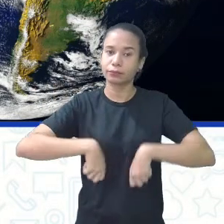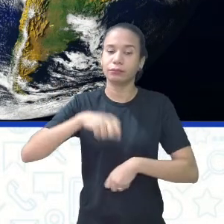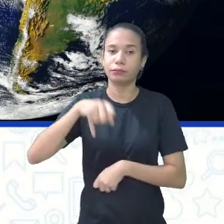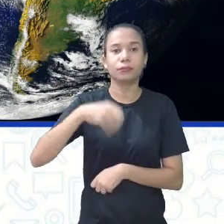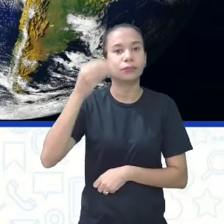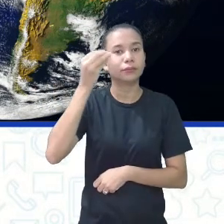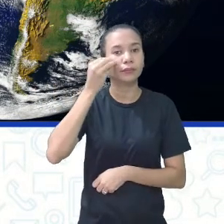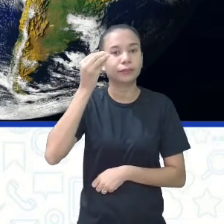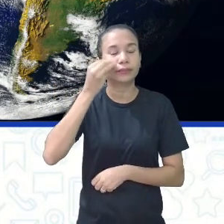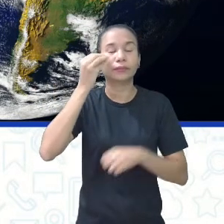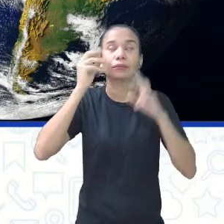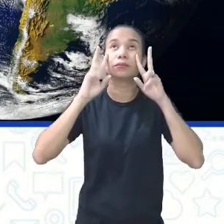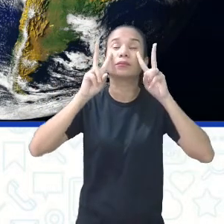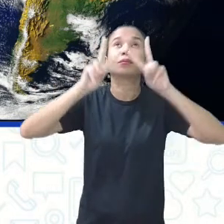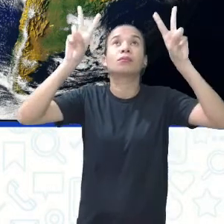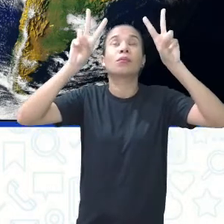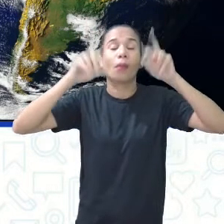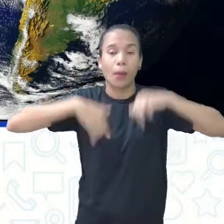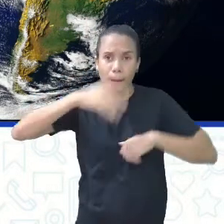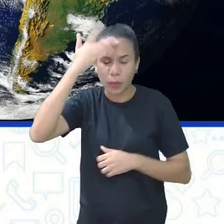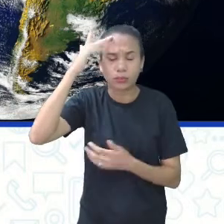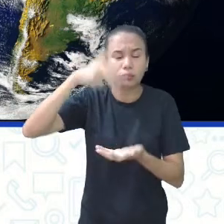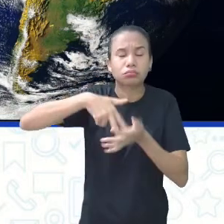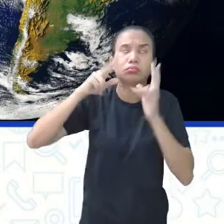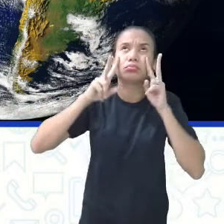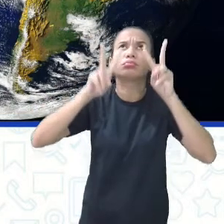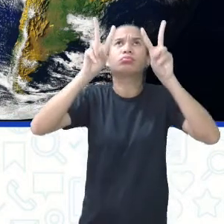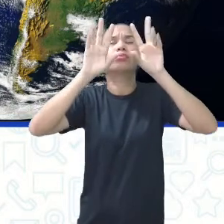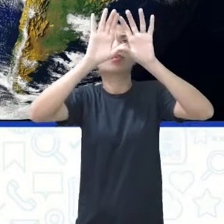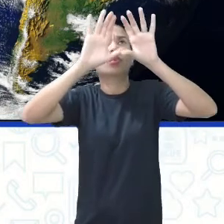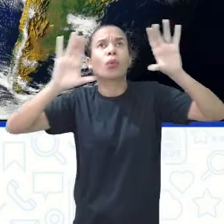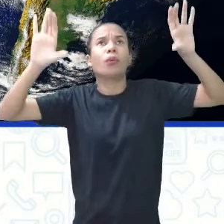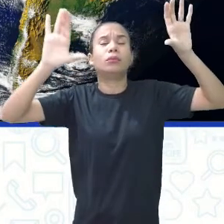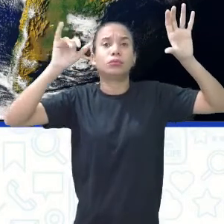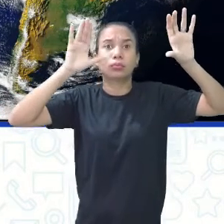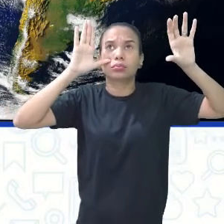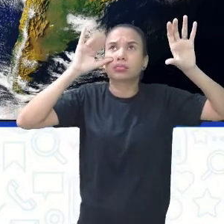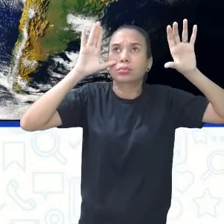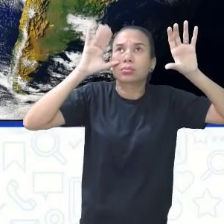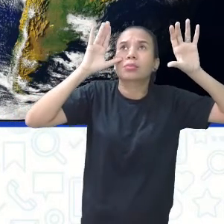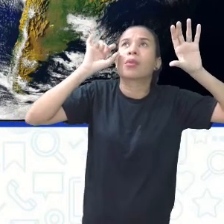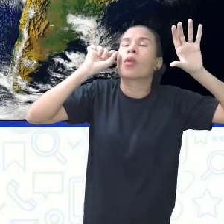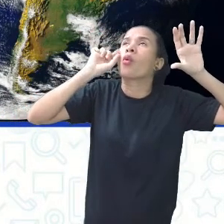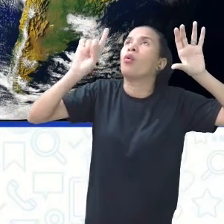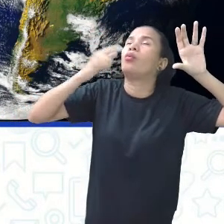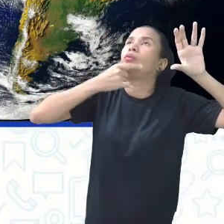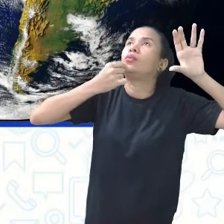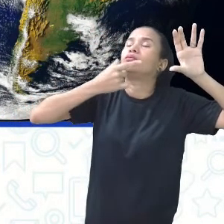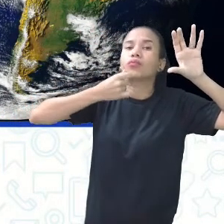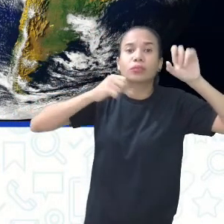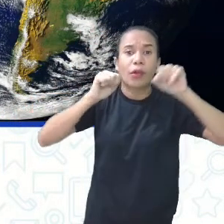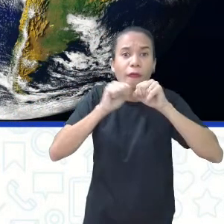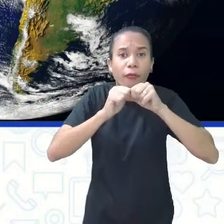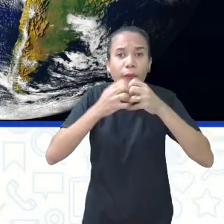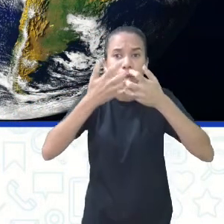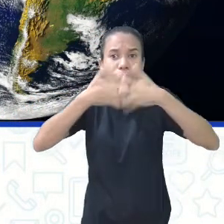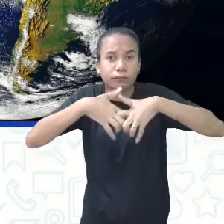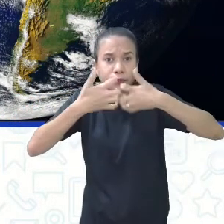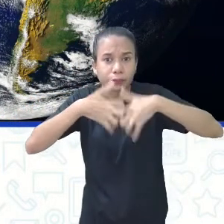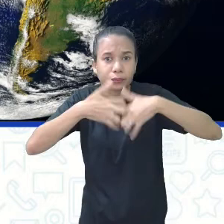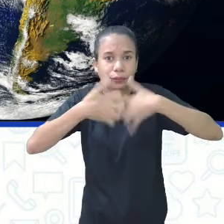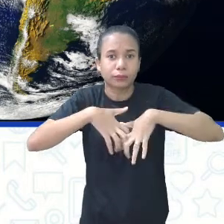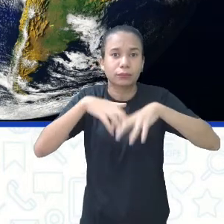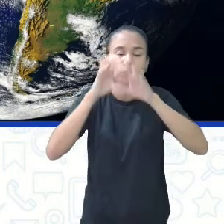possível observar o céu. E com o passar dos anos, essa curiosidade, o homem começou a construir